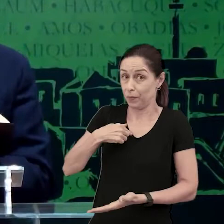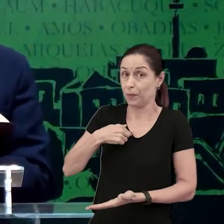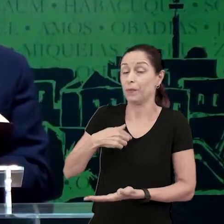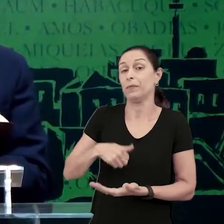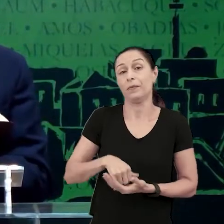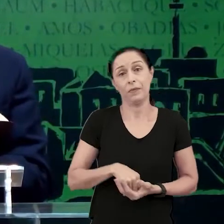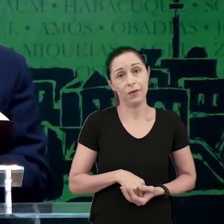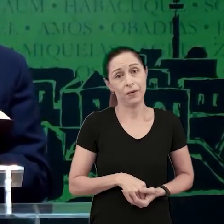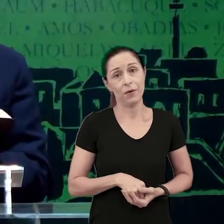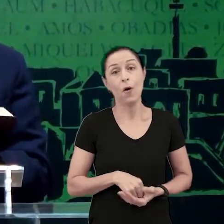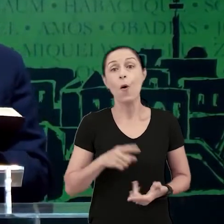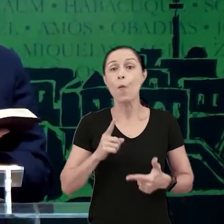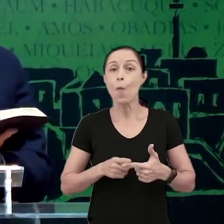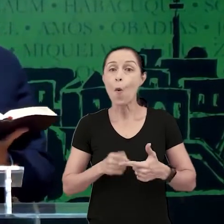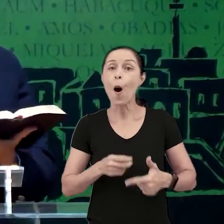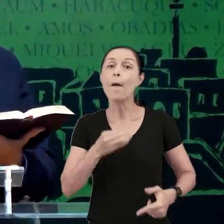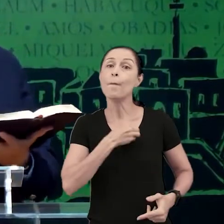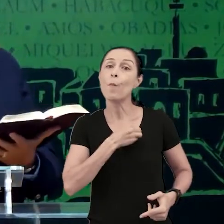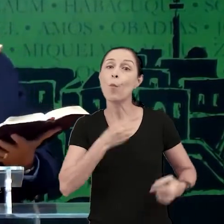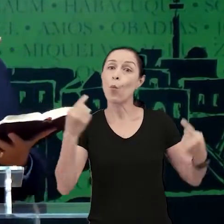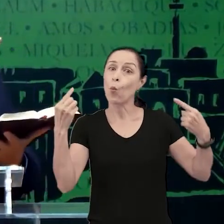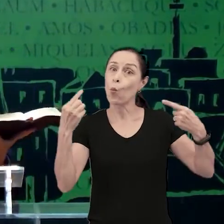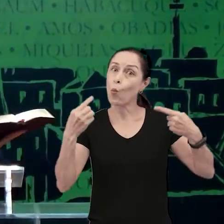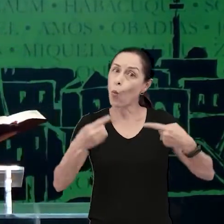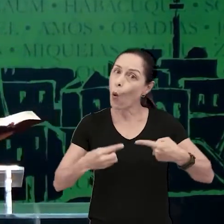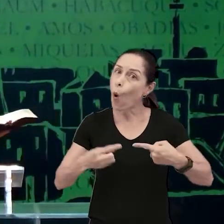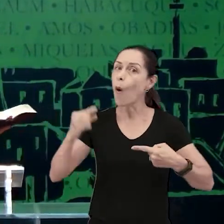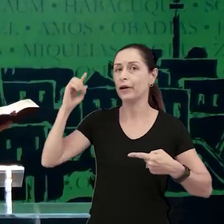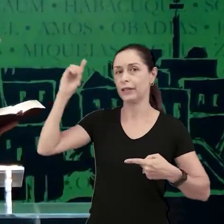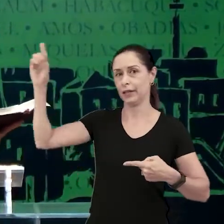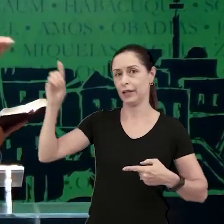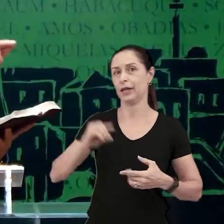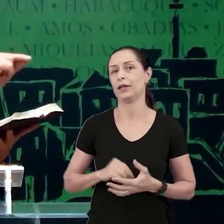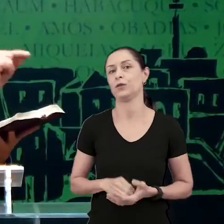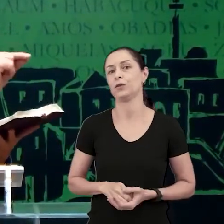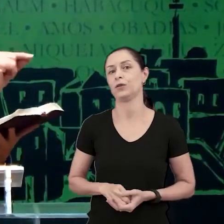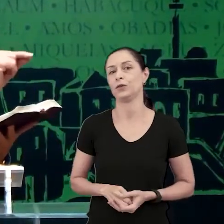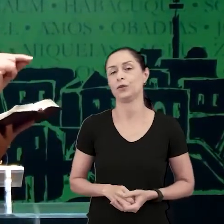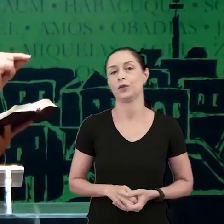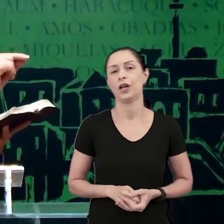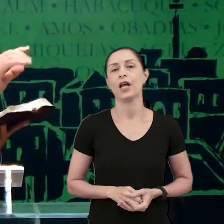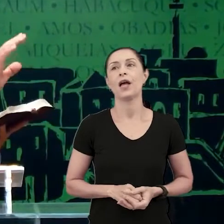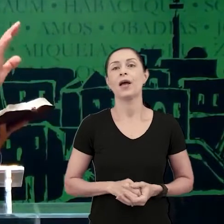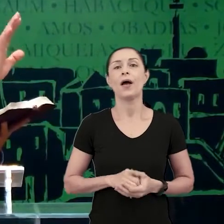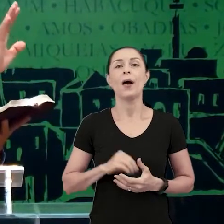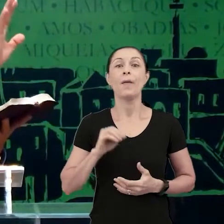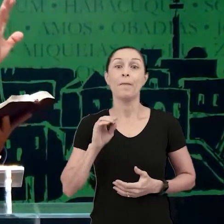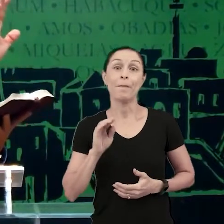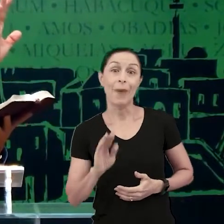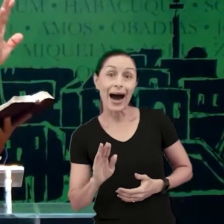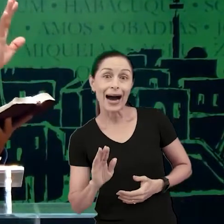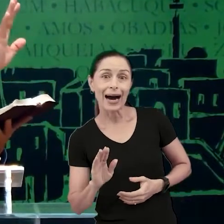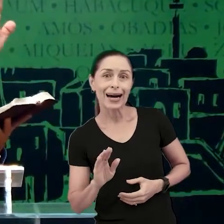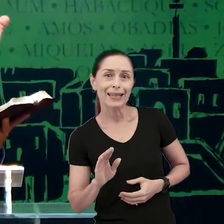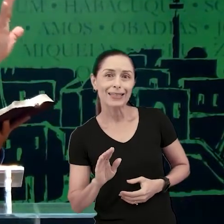Ele, e eu vou ser punido sim, eu vou ser disciplinado sim, mas agora eu vou olhar para uma coisa, o